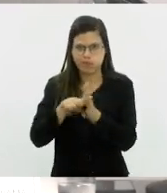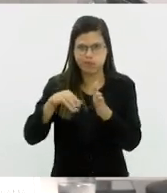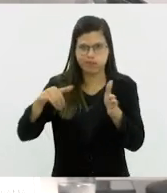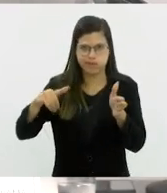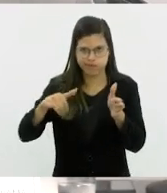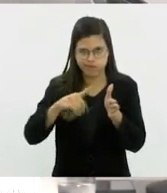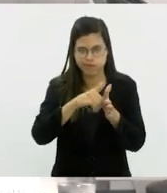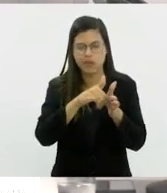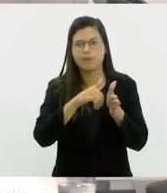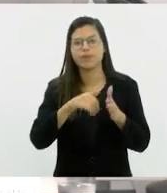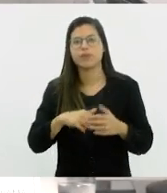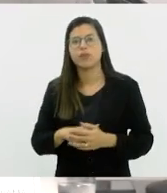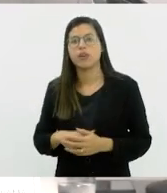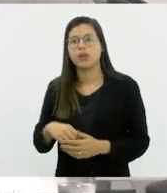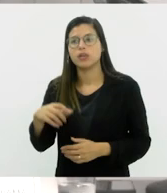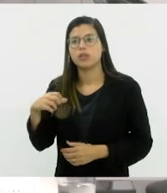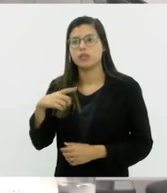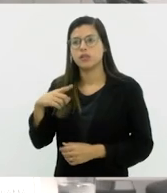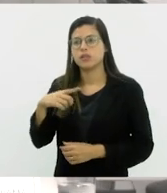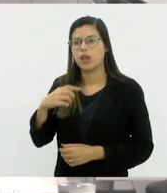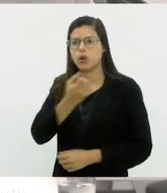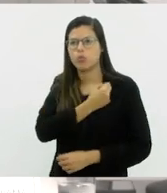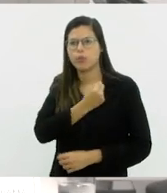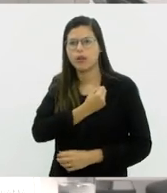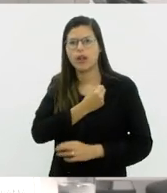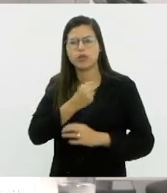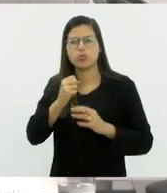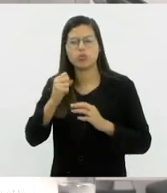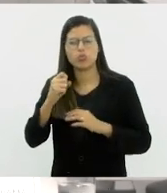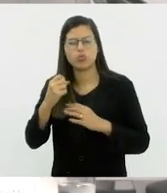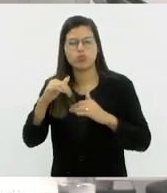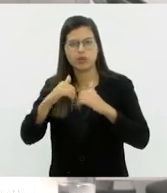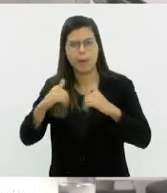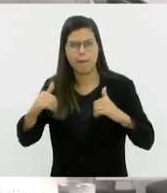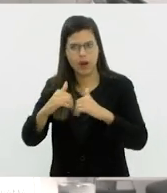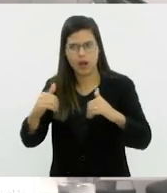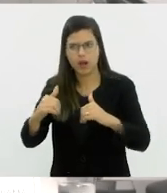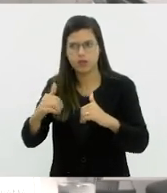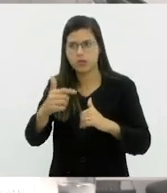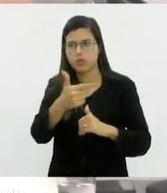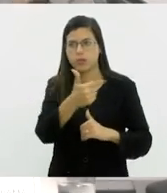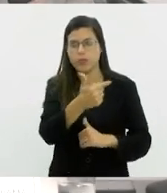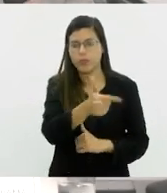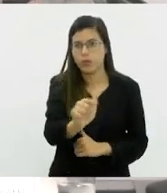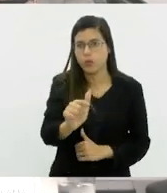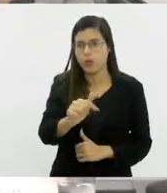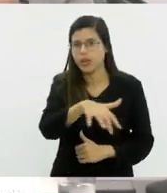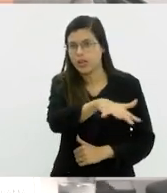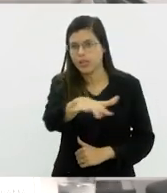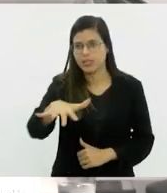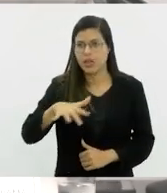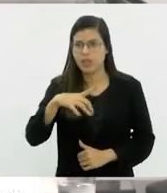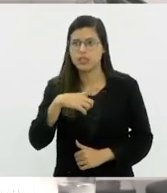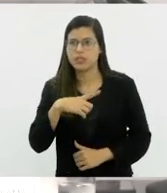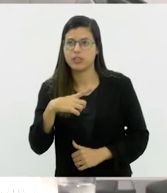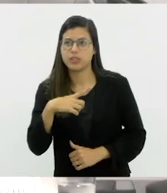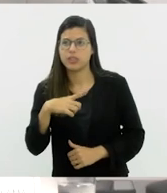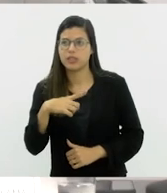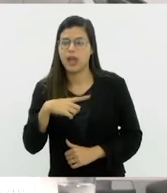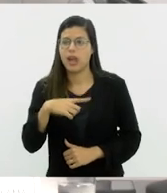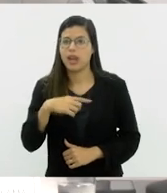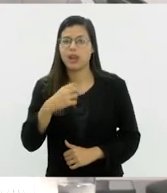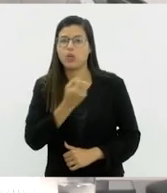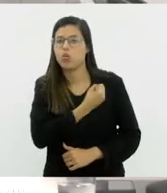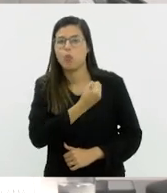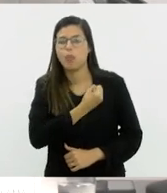transponder diferente, que é um numerado individualizado. Quando é nas outras áreas, há um transponder genérico, que você